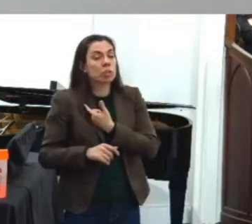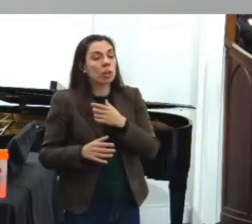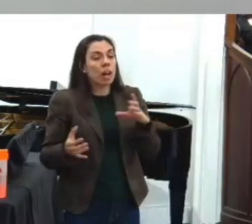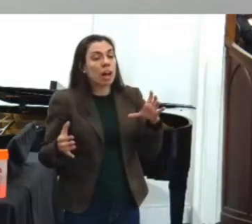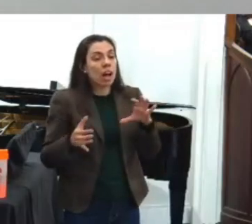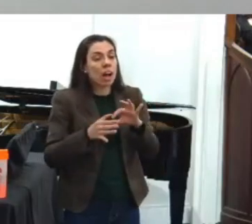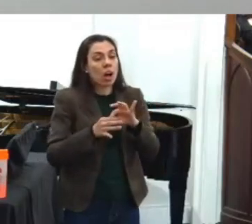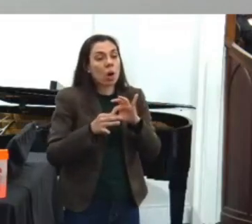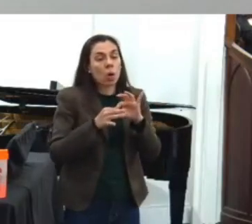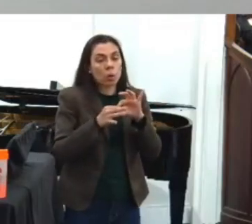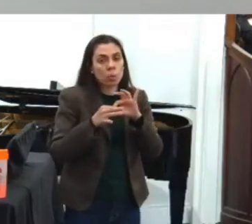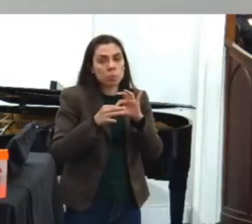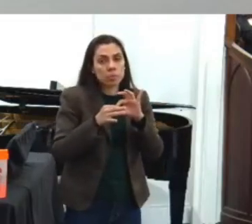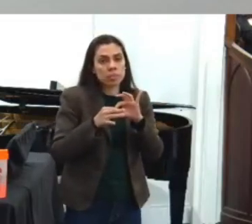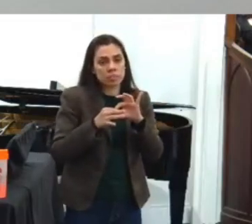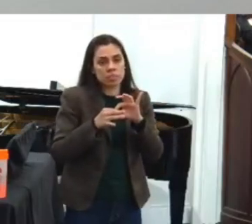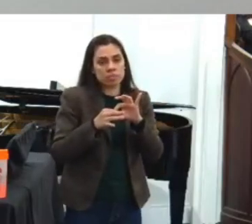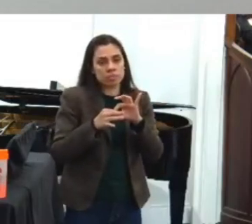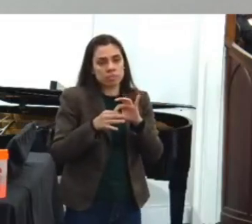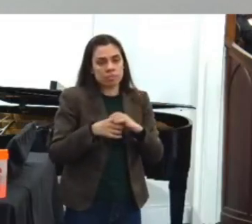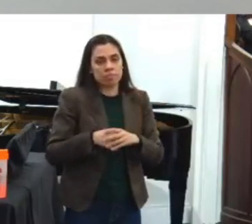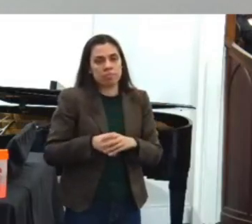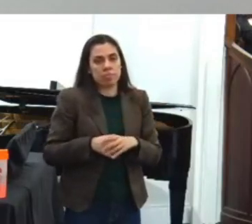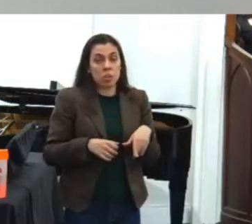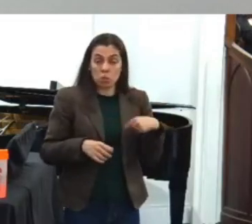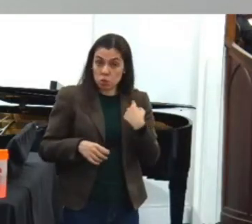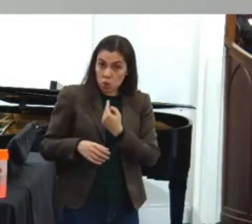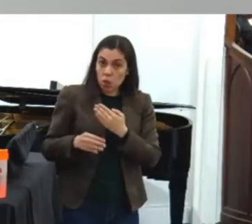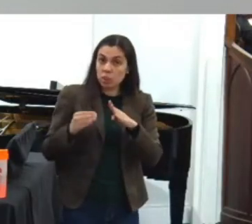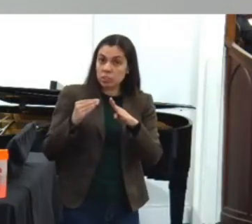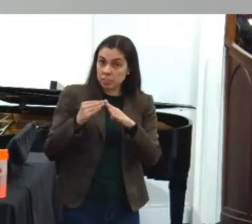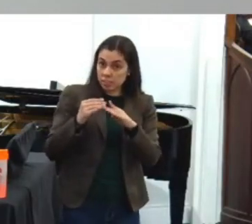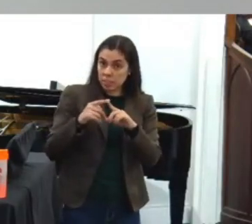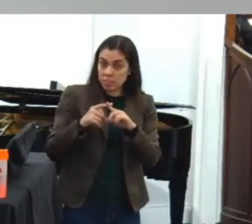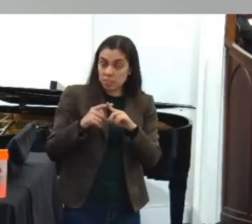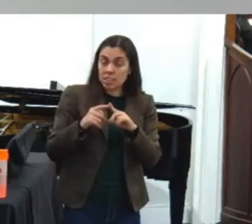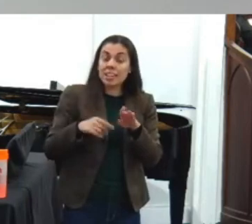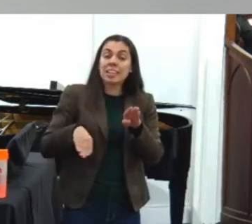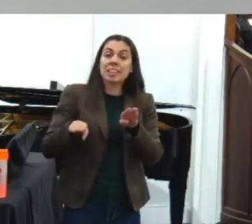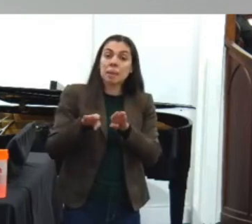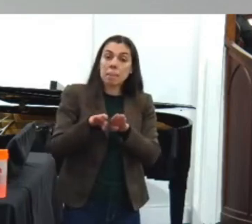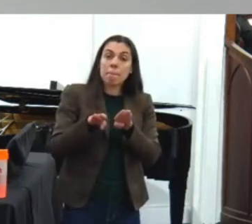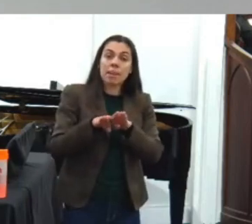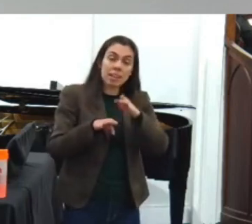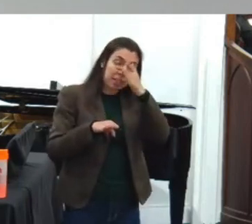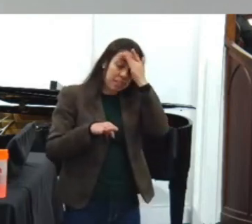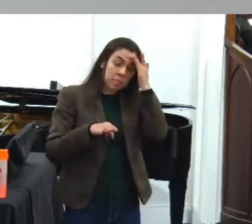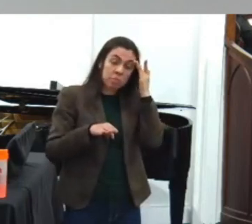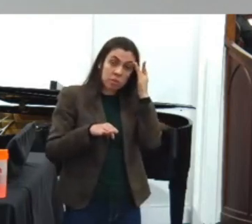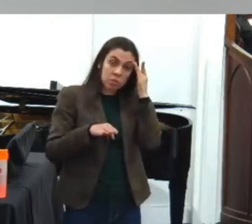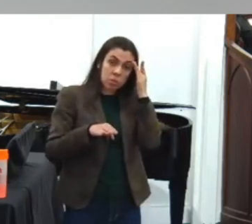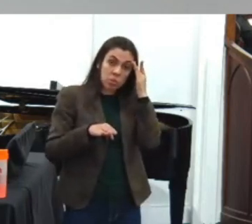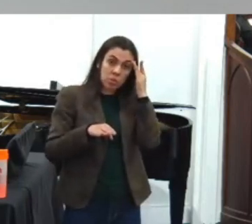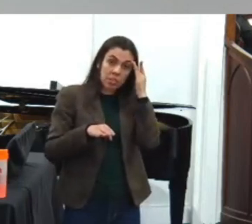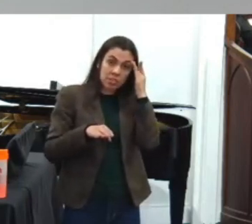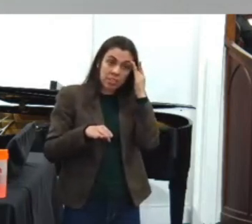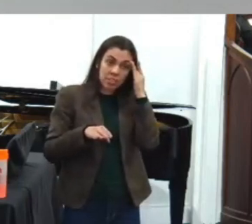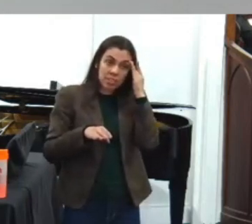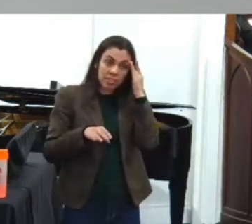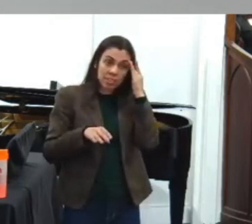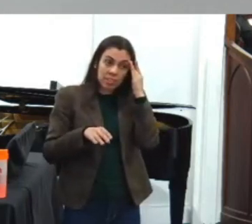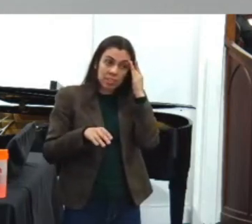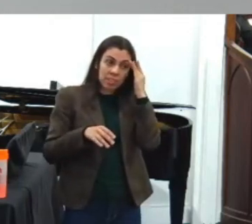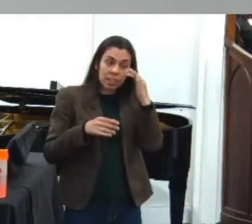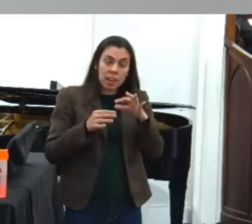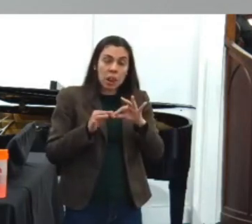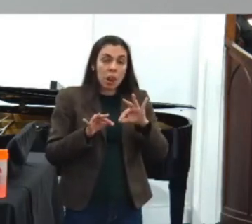alcançar aqueles que ainda não entenderam o Evangelho, ou aqueles que reconhecem que mesmo estando